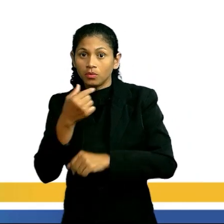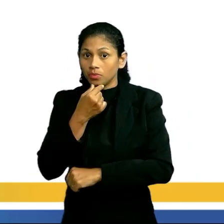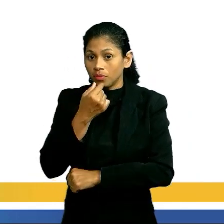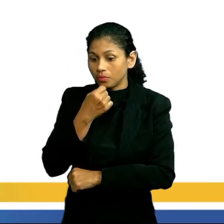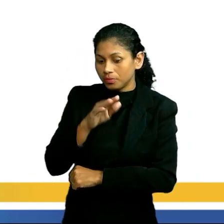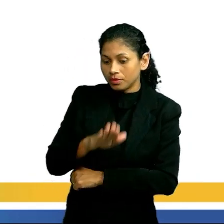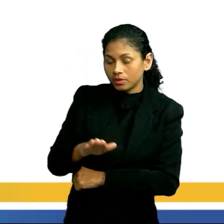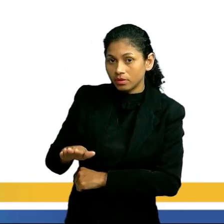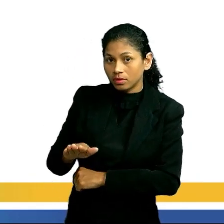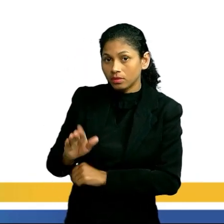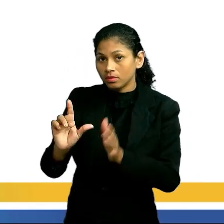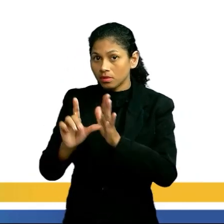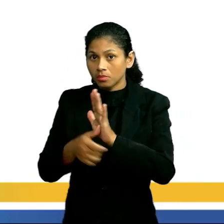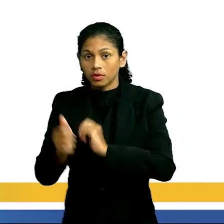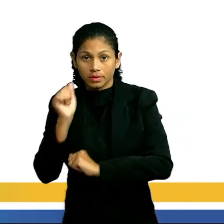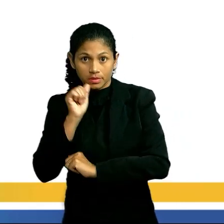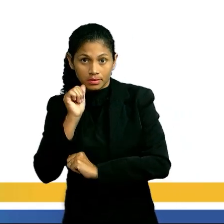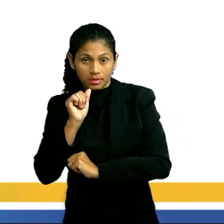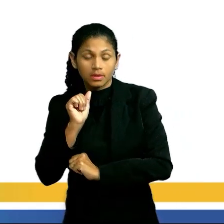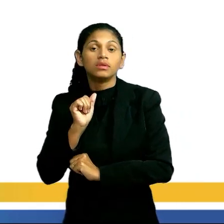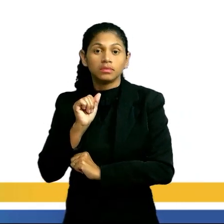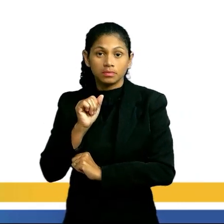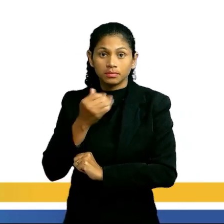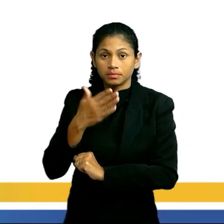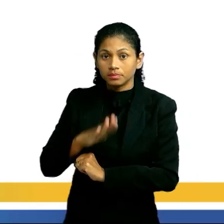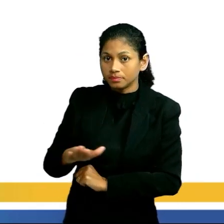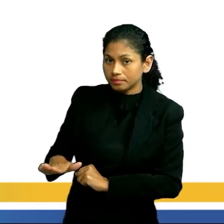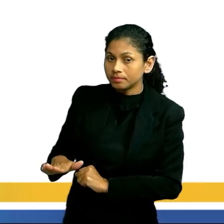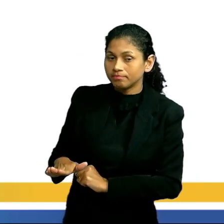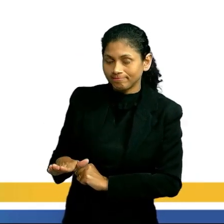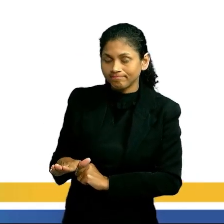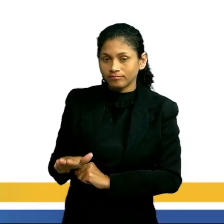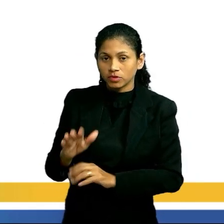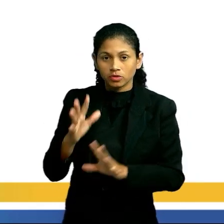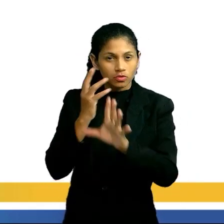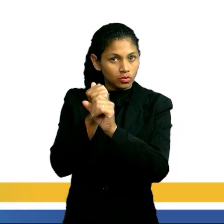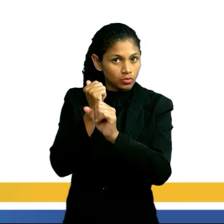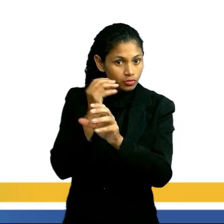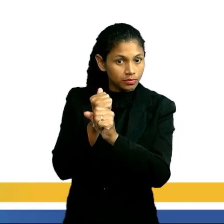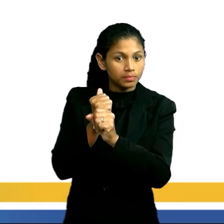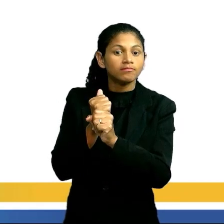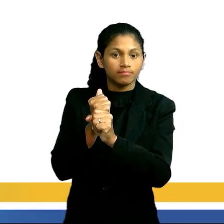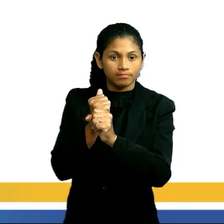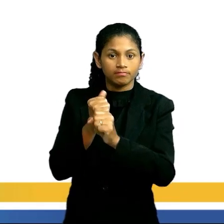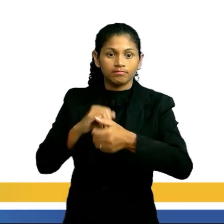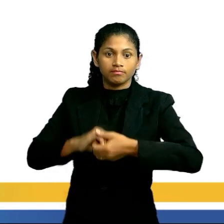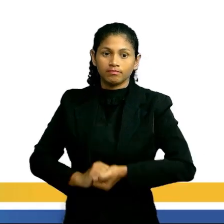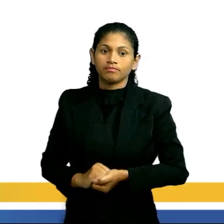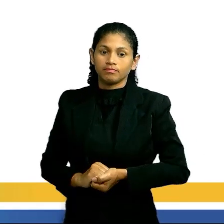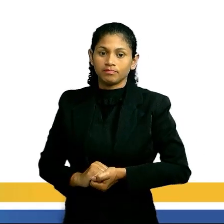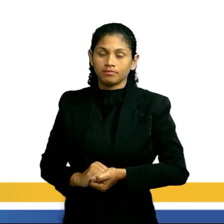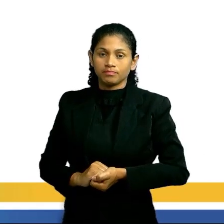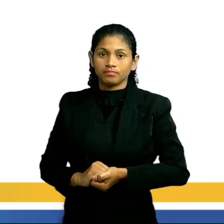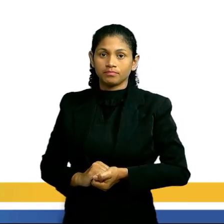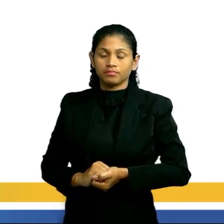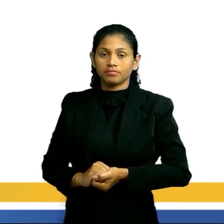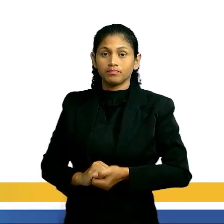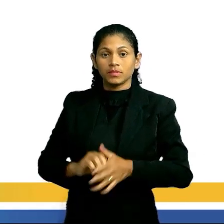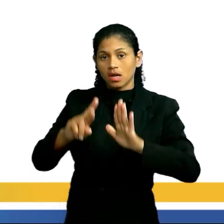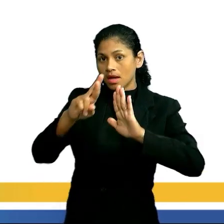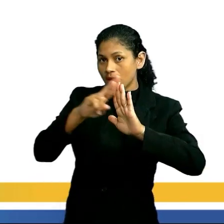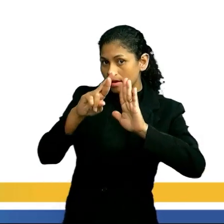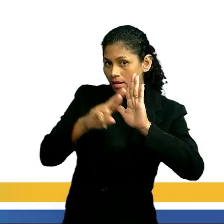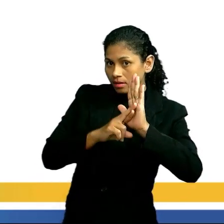dá 1 sobre 2. Nesse caso, nós somamos, ok? Regra do e regra do